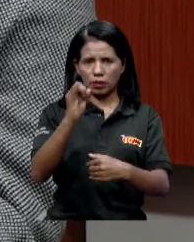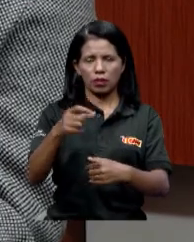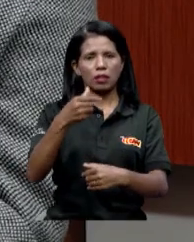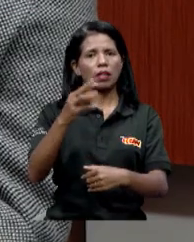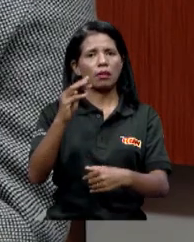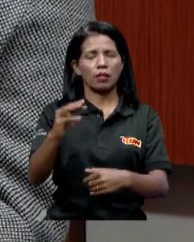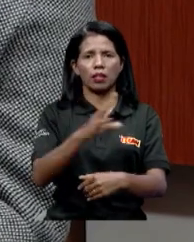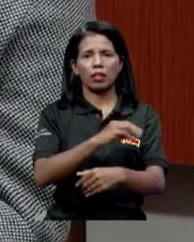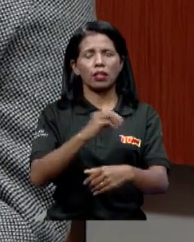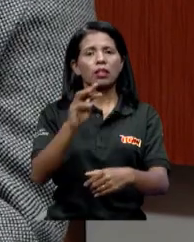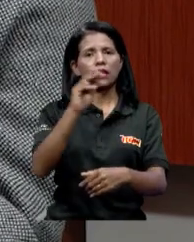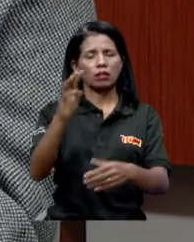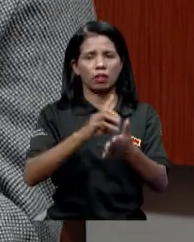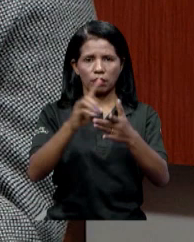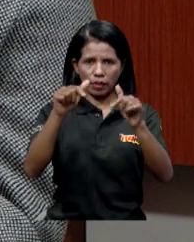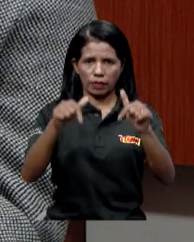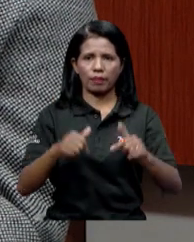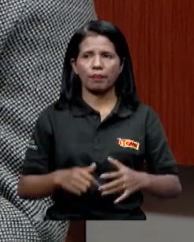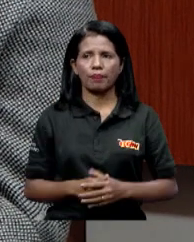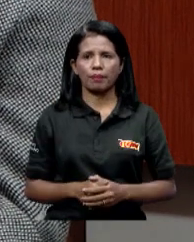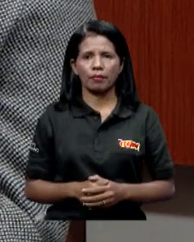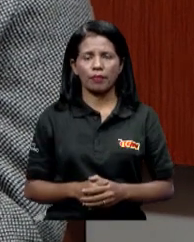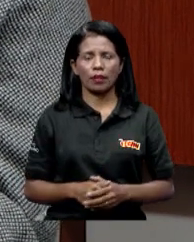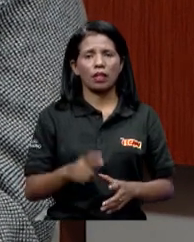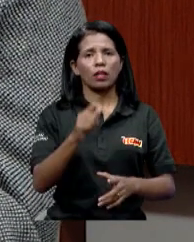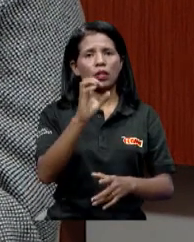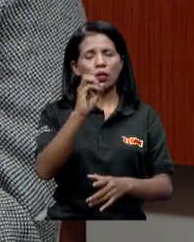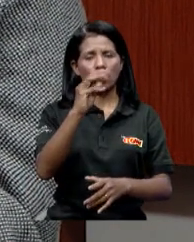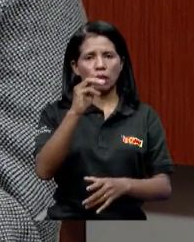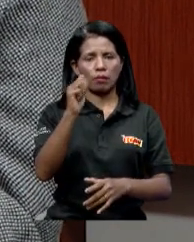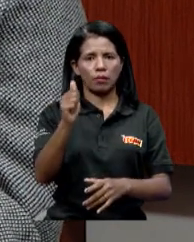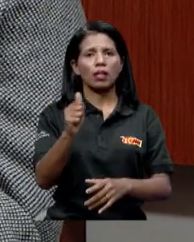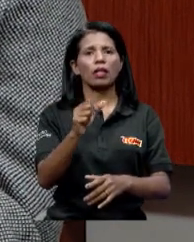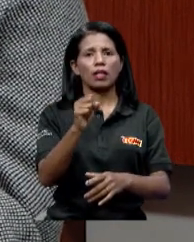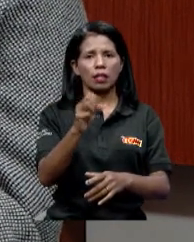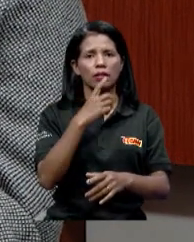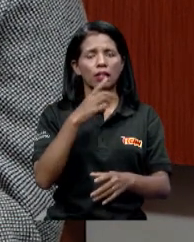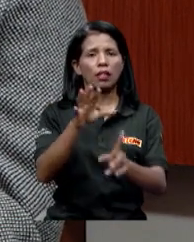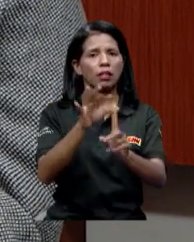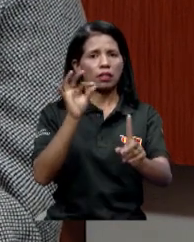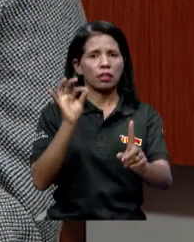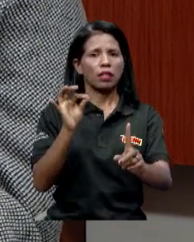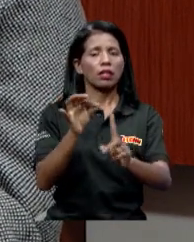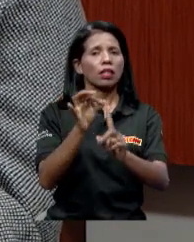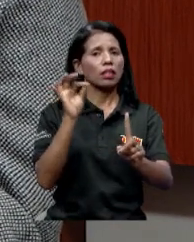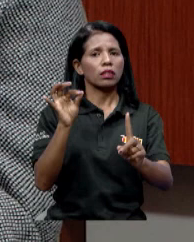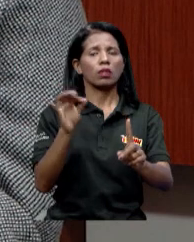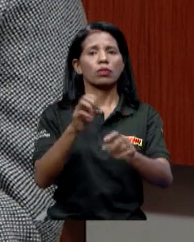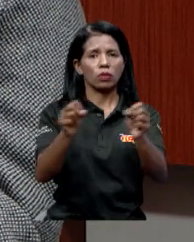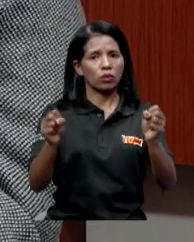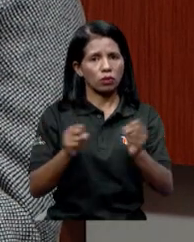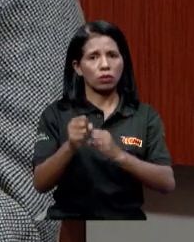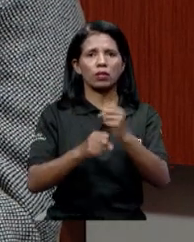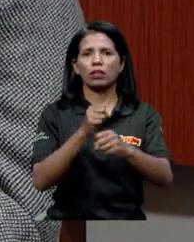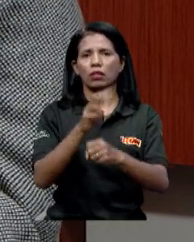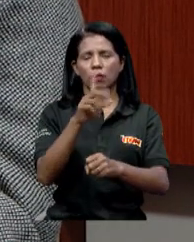Bebora Dili, segunda-feira semana né. Tomás Cabral hateten, ba eleição suku e a tina ringua rua nulo resintolu, candidato